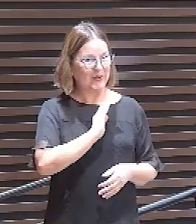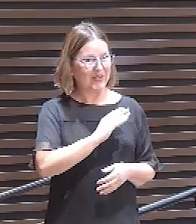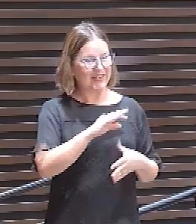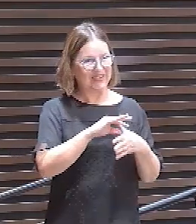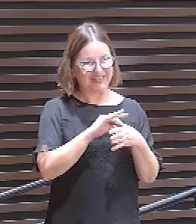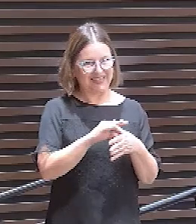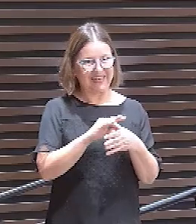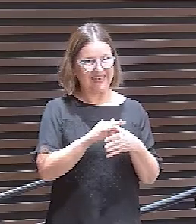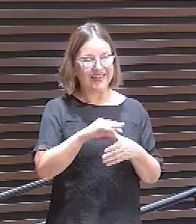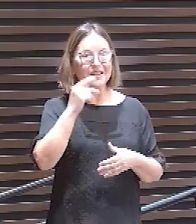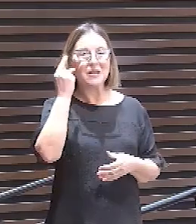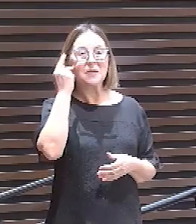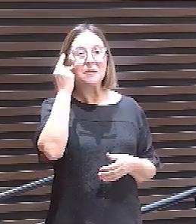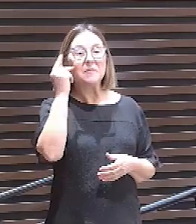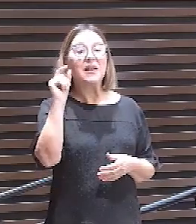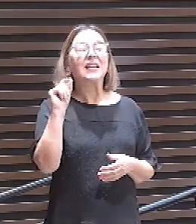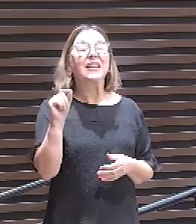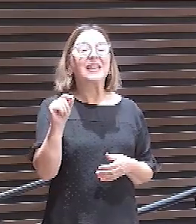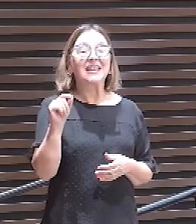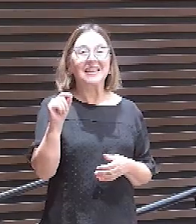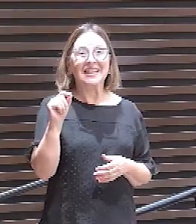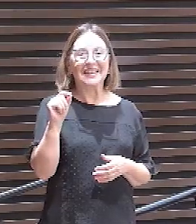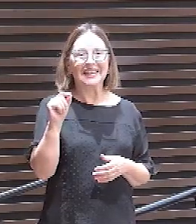carne, para quê?